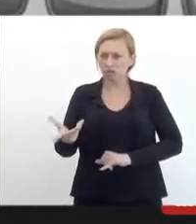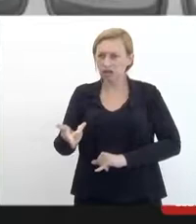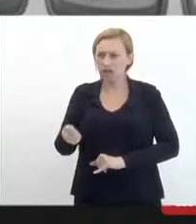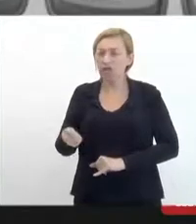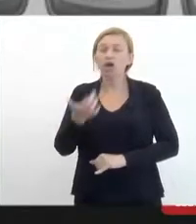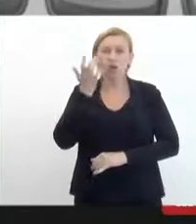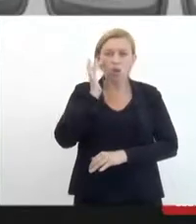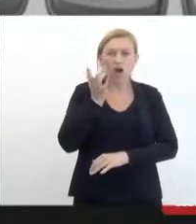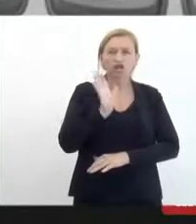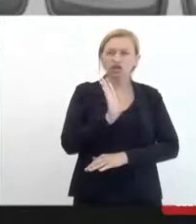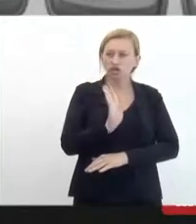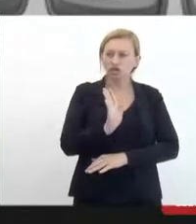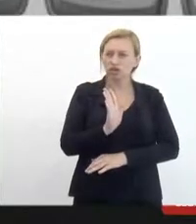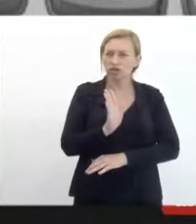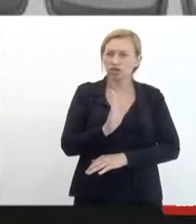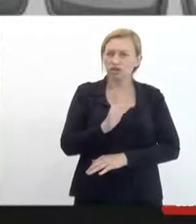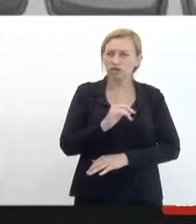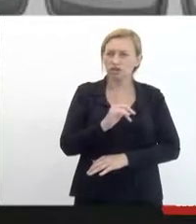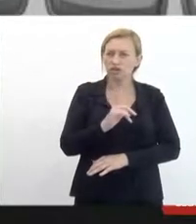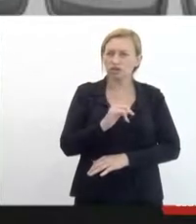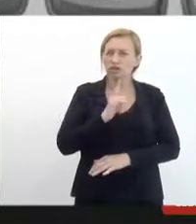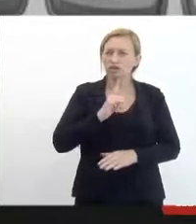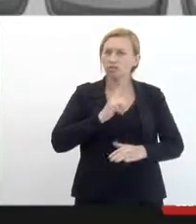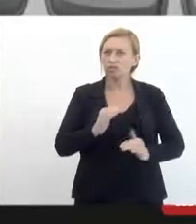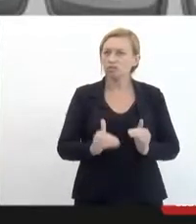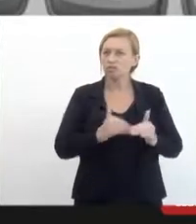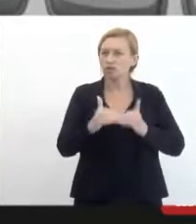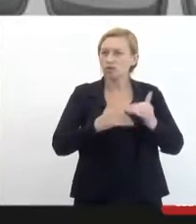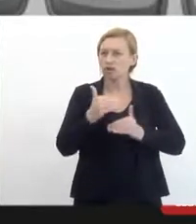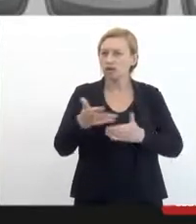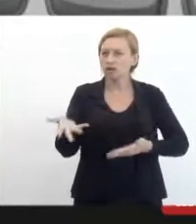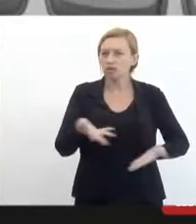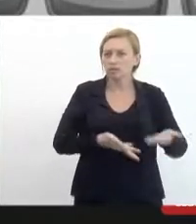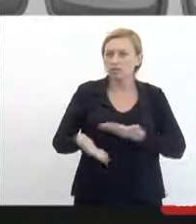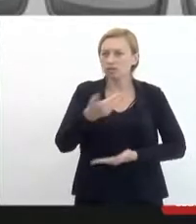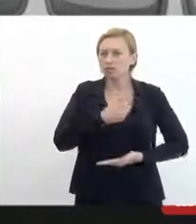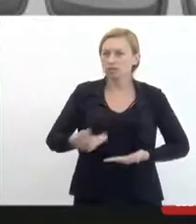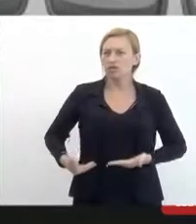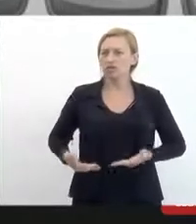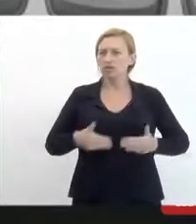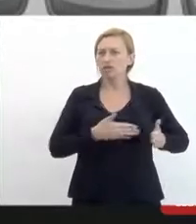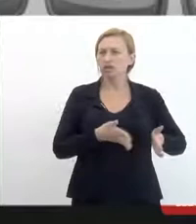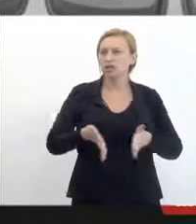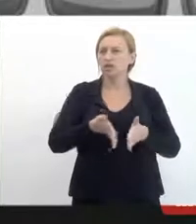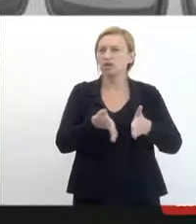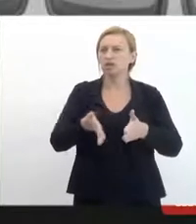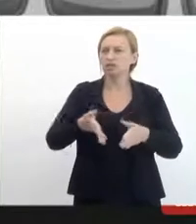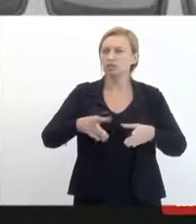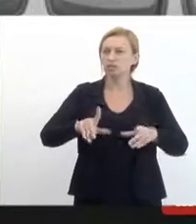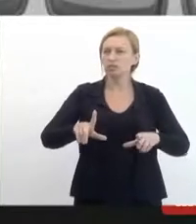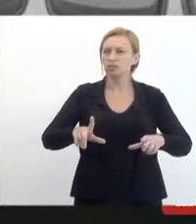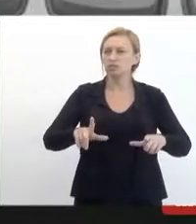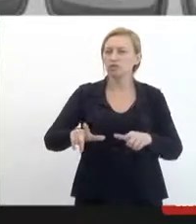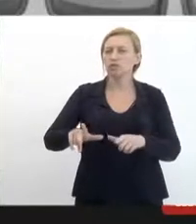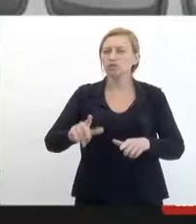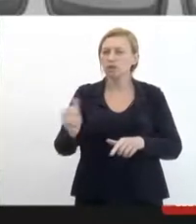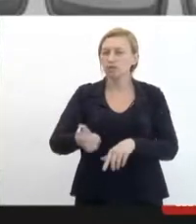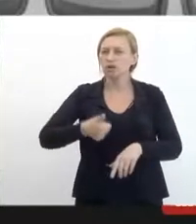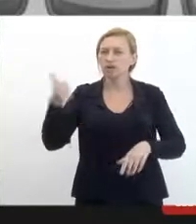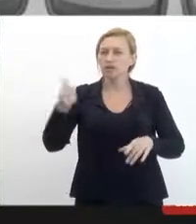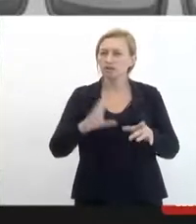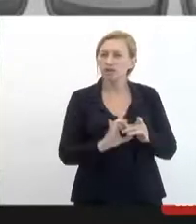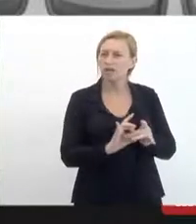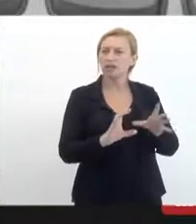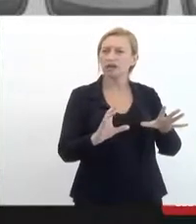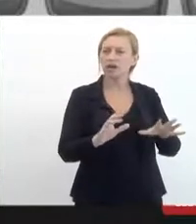E eu acho que a gente está no processo de participação governamental caminhando para uma construção que vai permitir uma